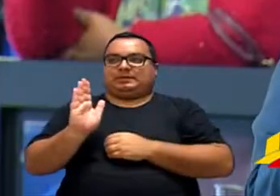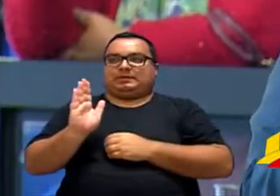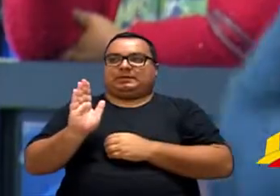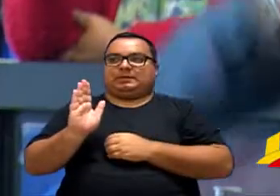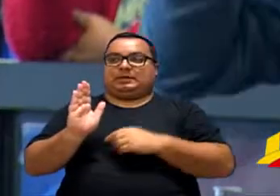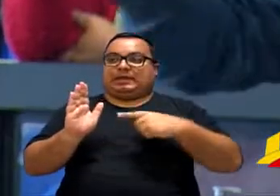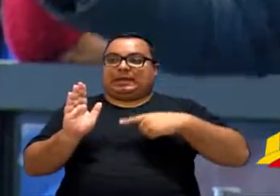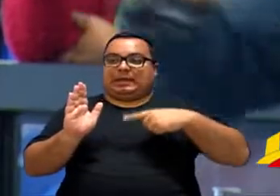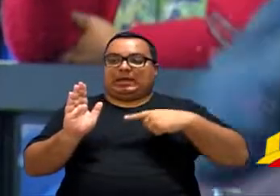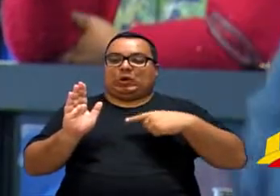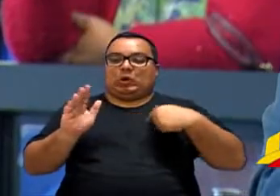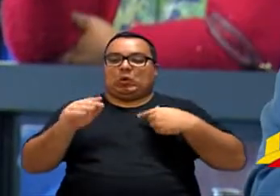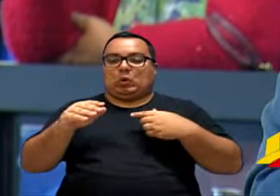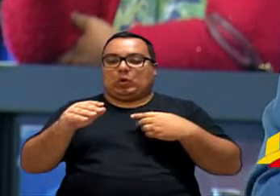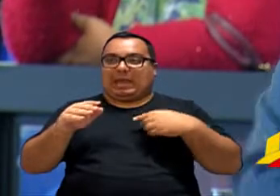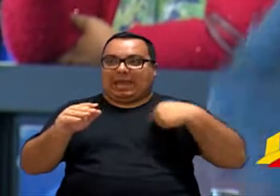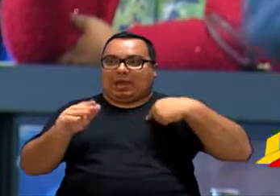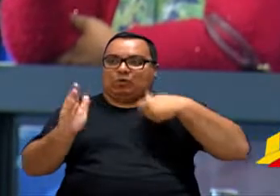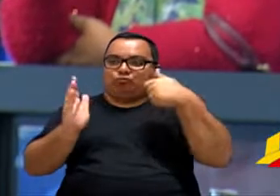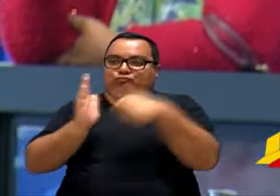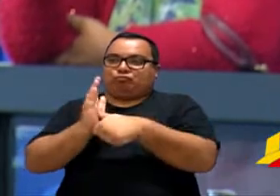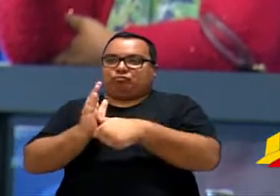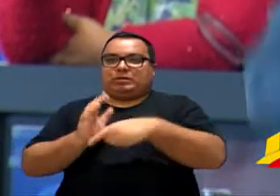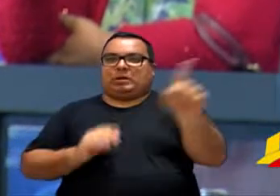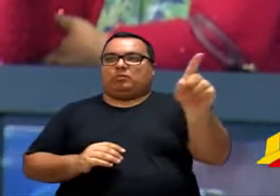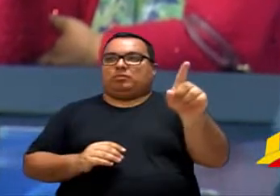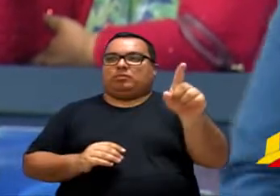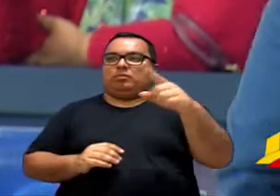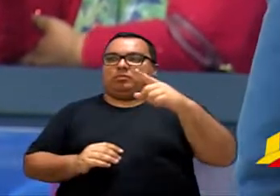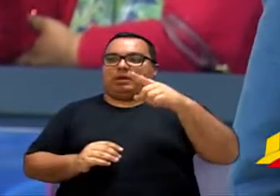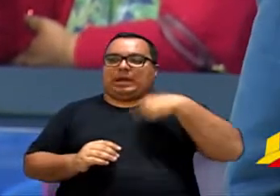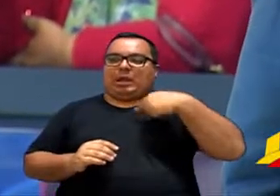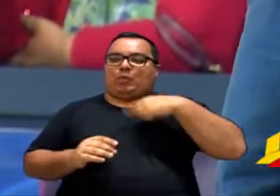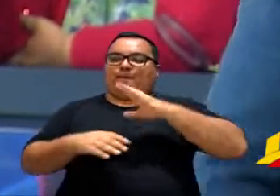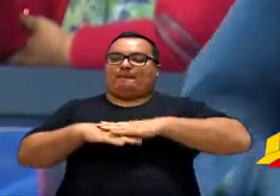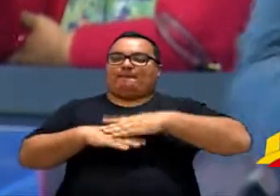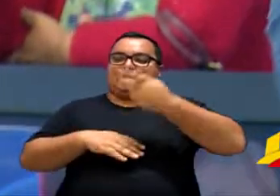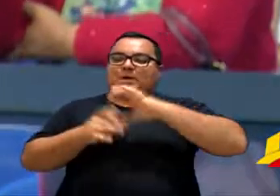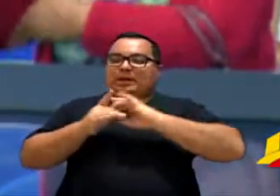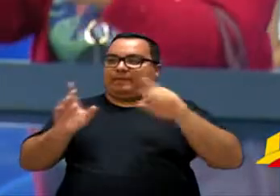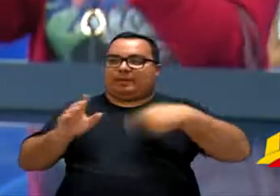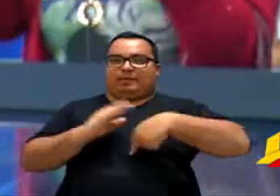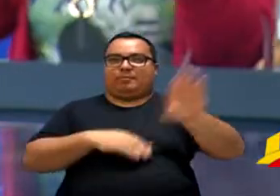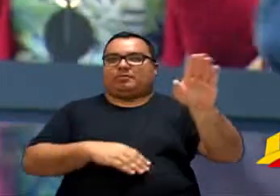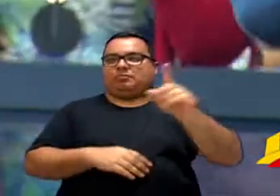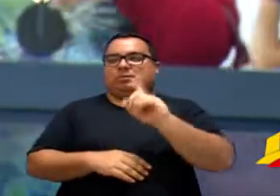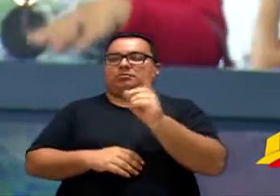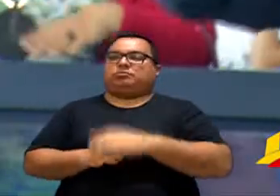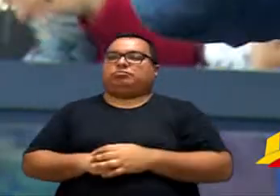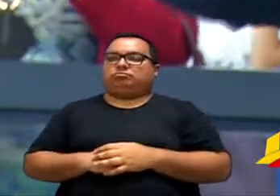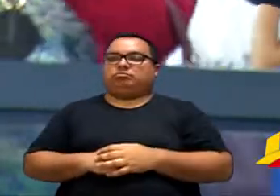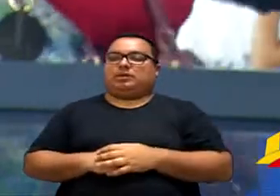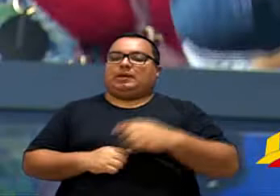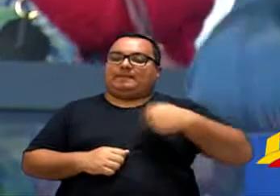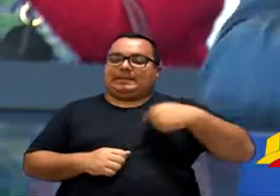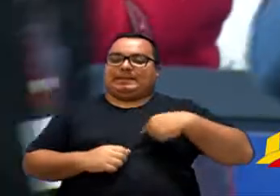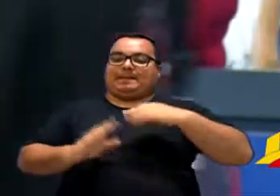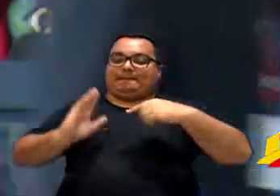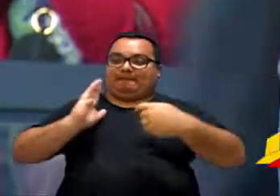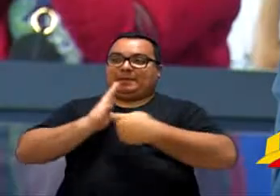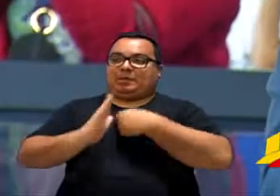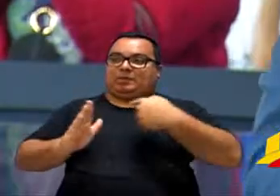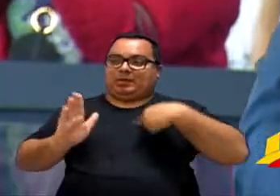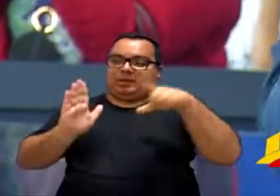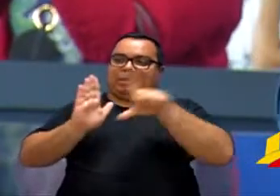autorização foram mandados produtiva do prefeito não pode tá longe de mim eterno Não é questão de ai o vereador tá querendo caso